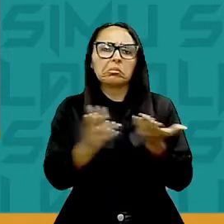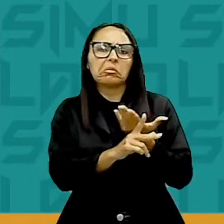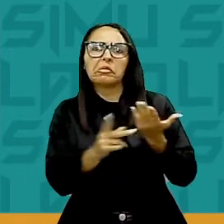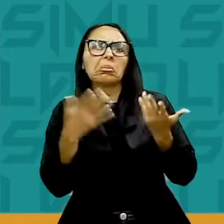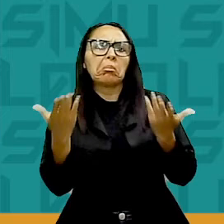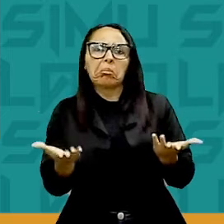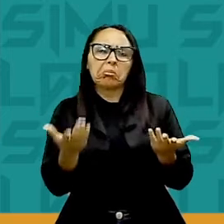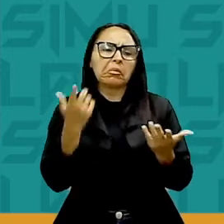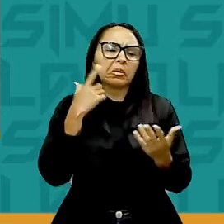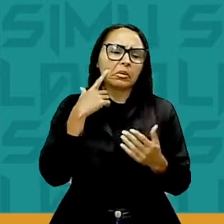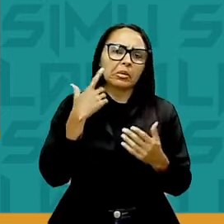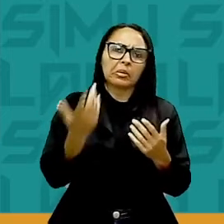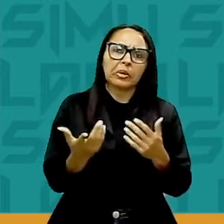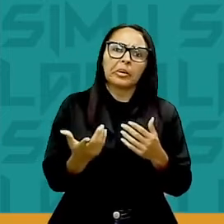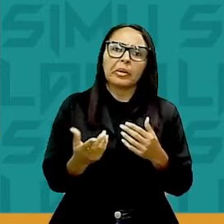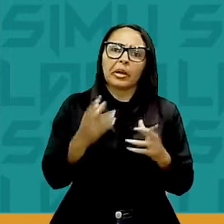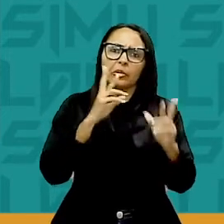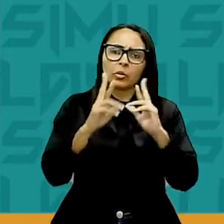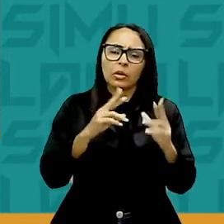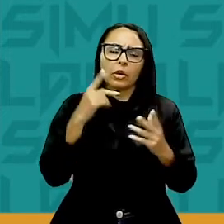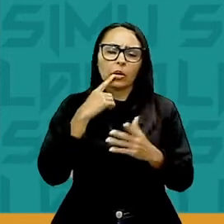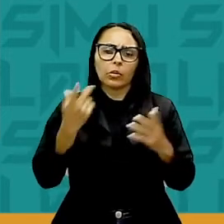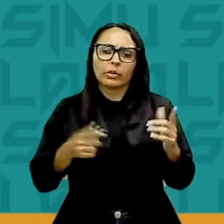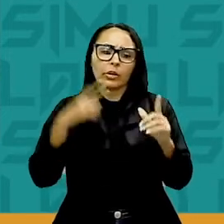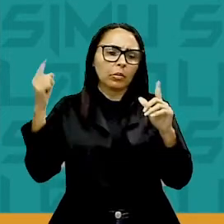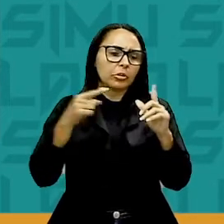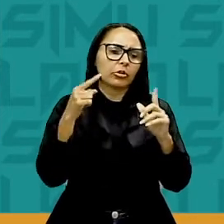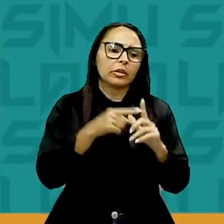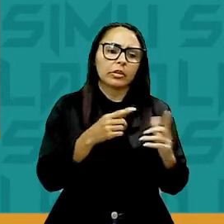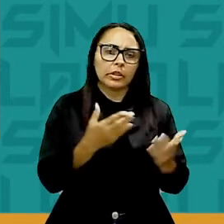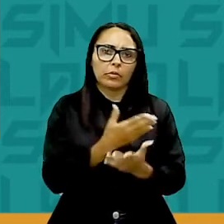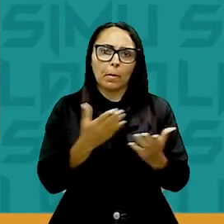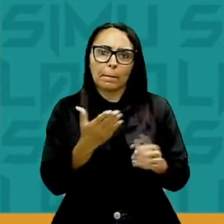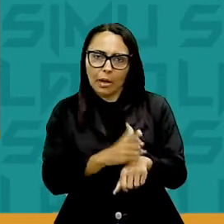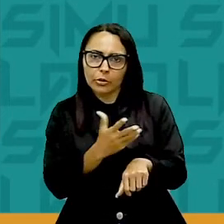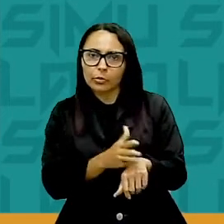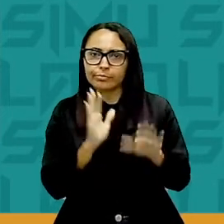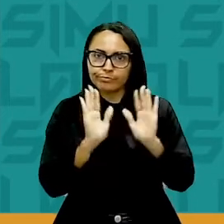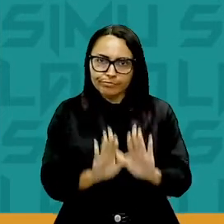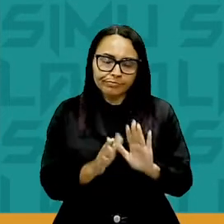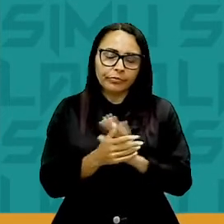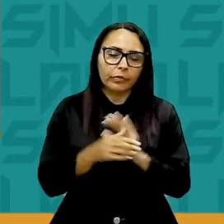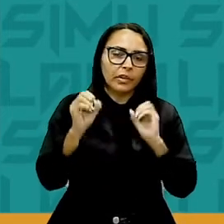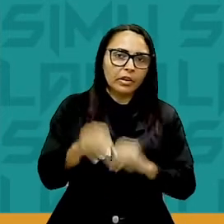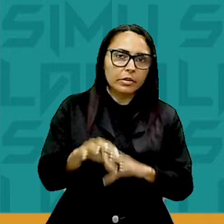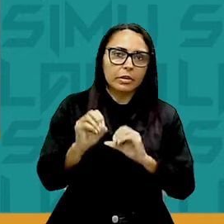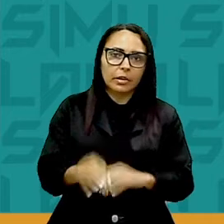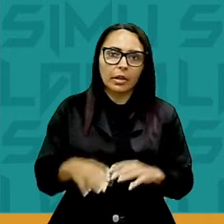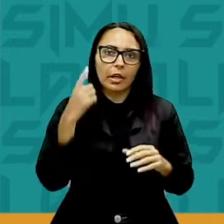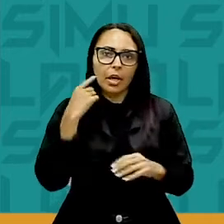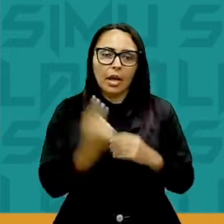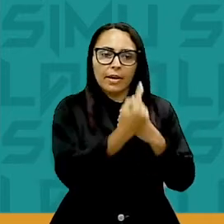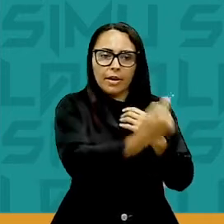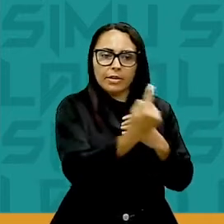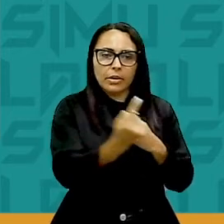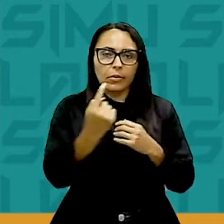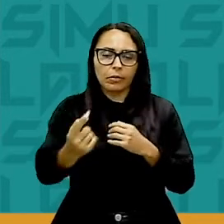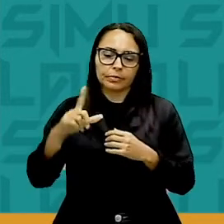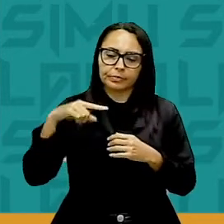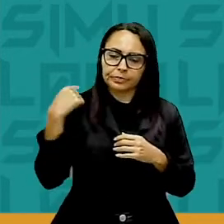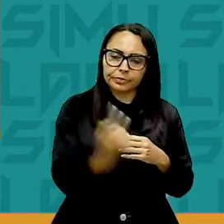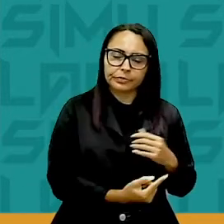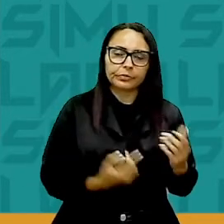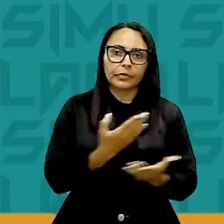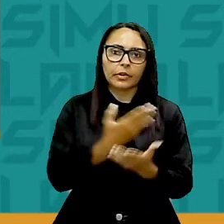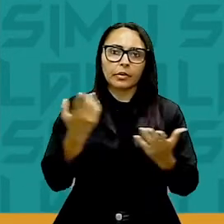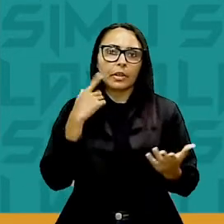digo o seguinte, que a filosofia tem um objetivo bem prático de ensinar a cada um de nós